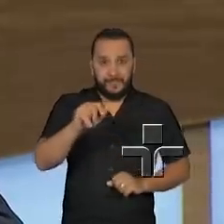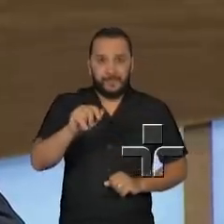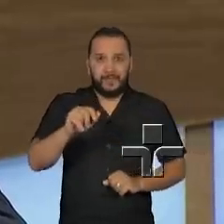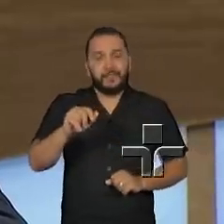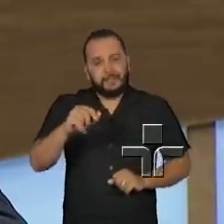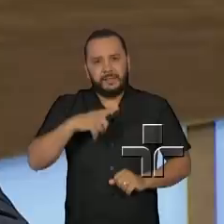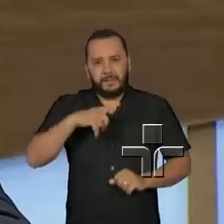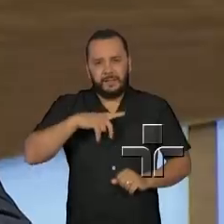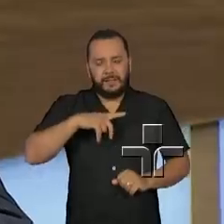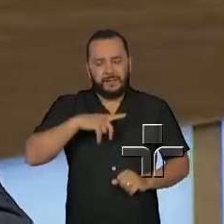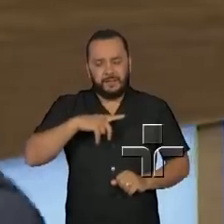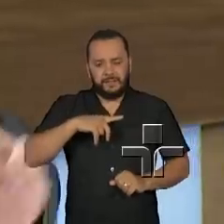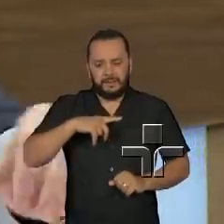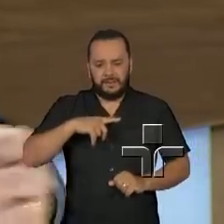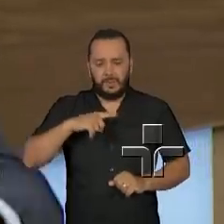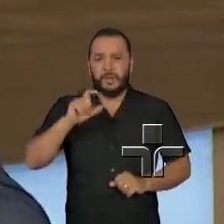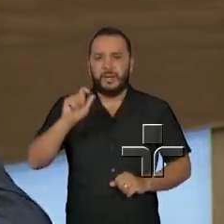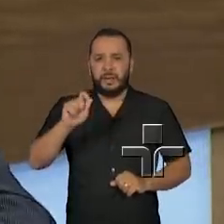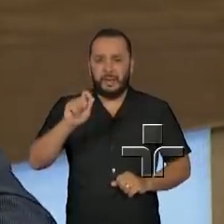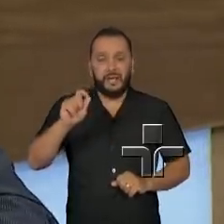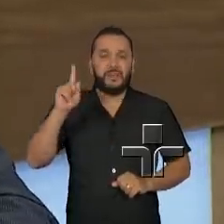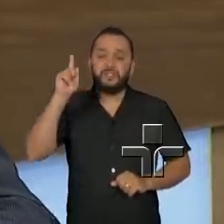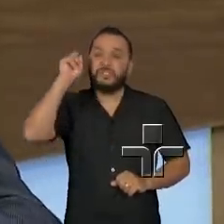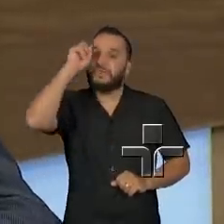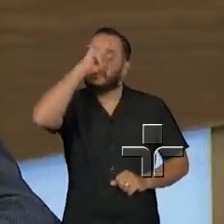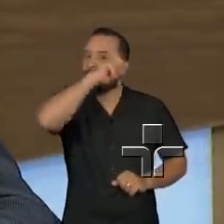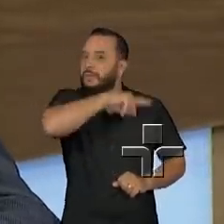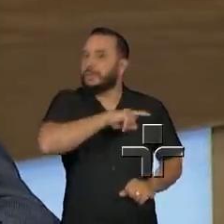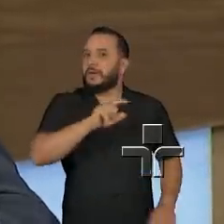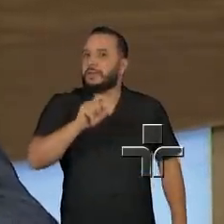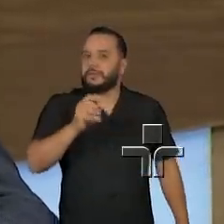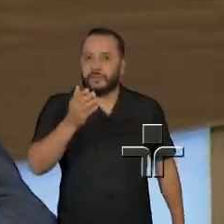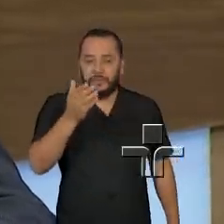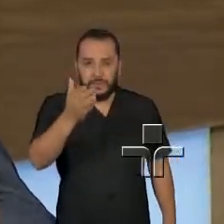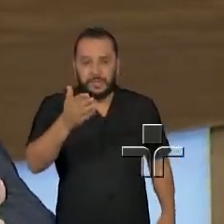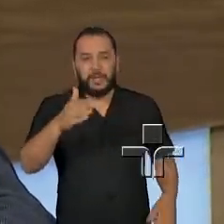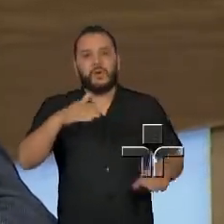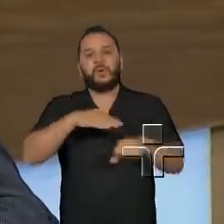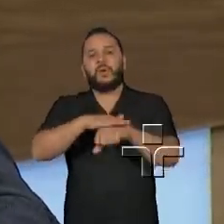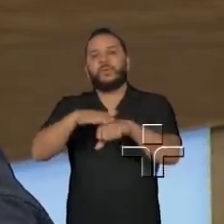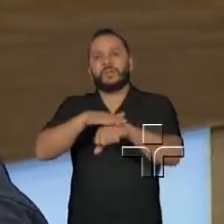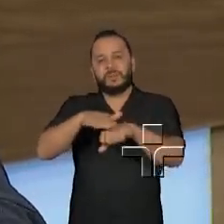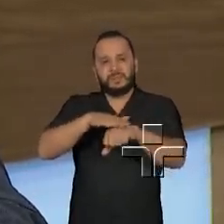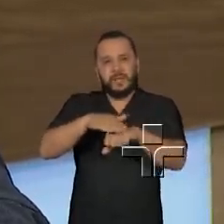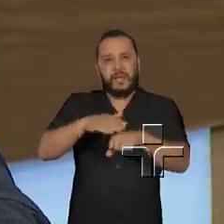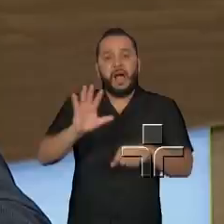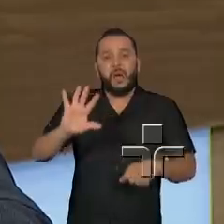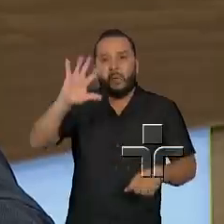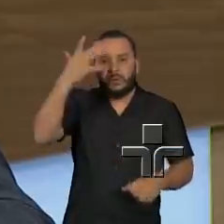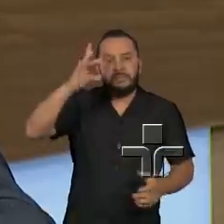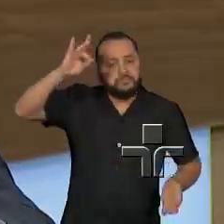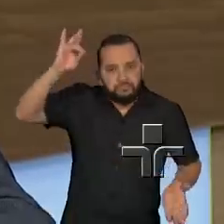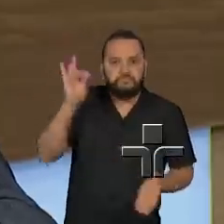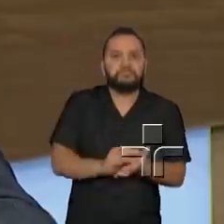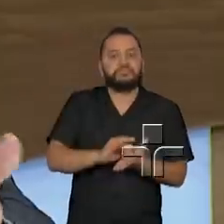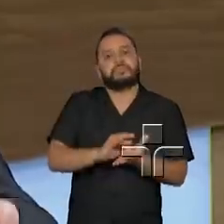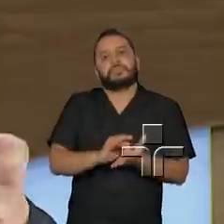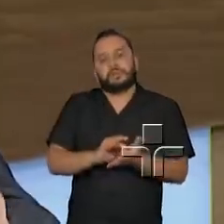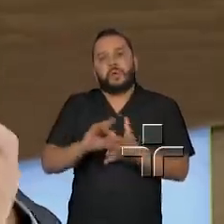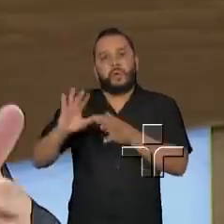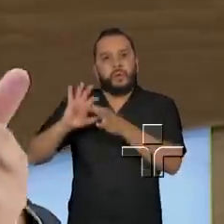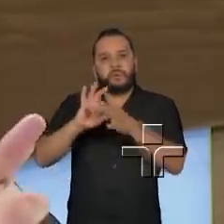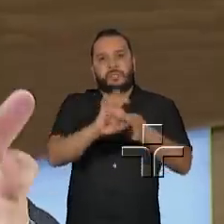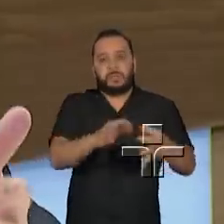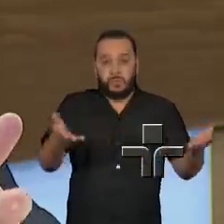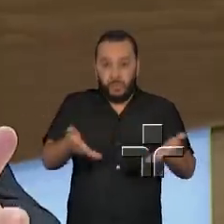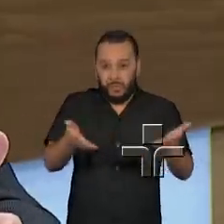onde a gente está, que é justamente a dificuldade de você dialogar com base em fatos no contexto atual. Na verdade,